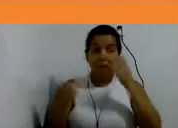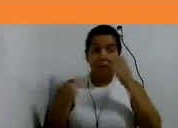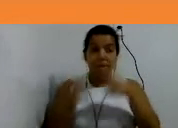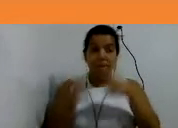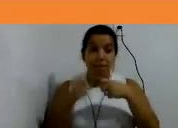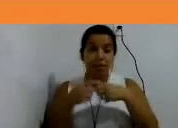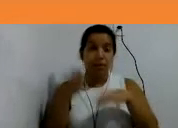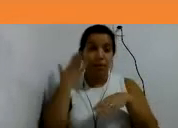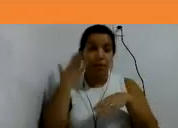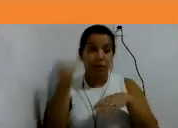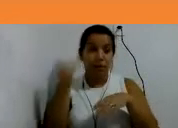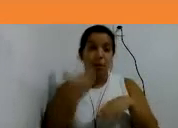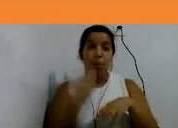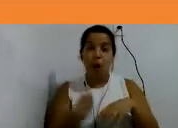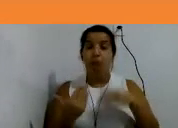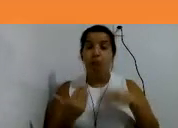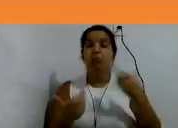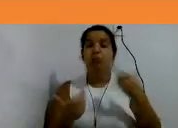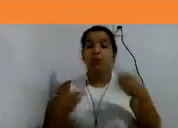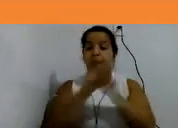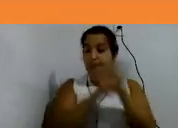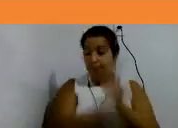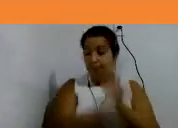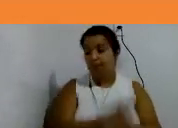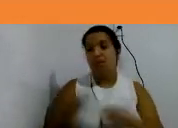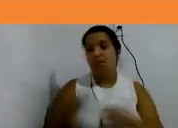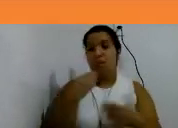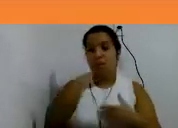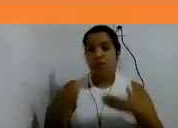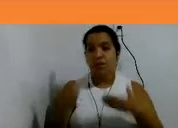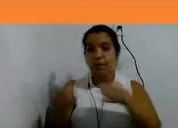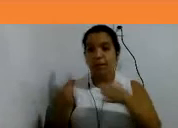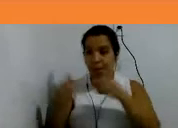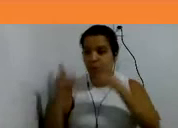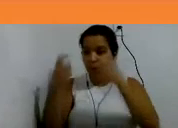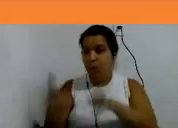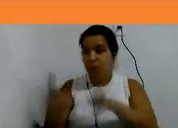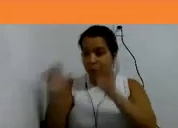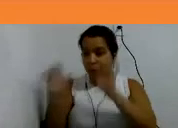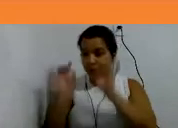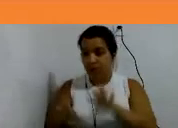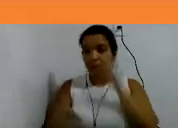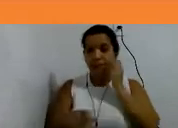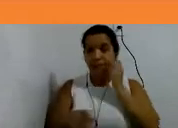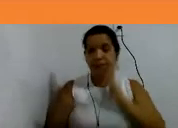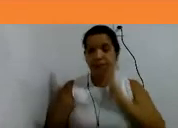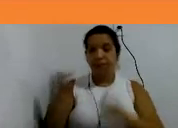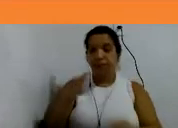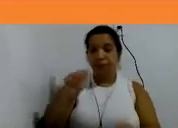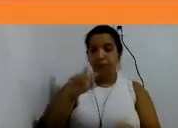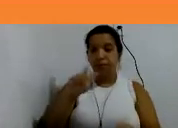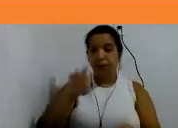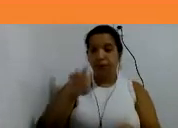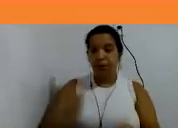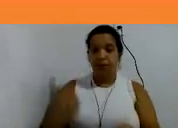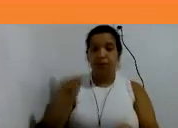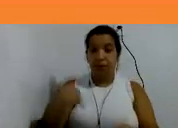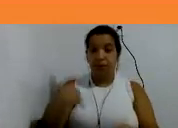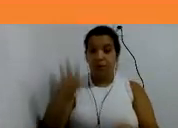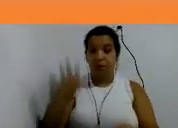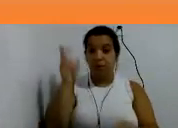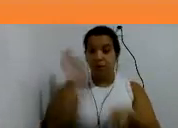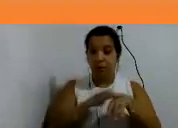espécie, olha, se você não souber, vamos encaminhar essa amostra para um centro especializado, porque malária é uma doença muito